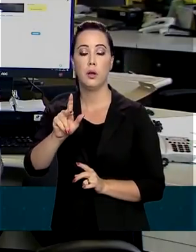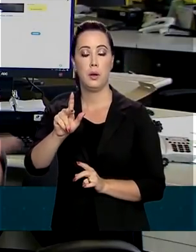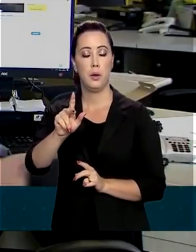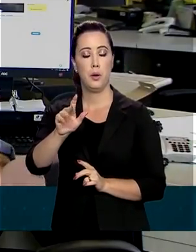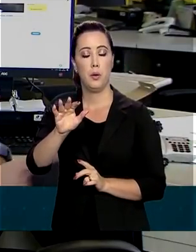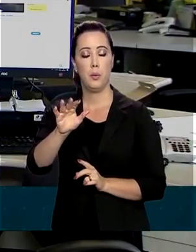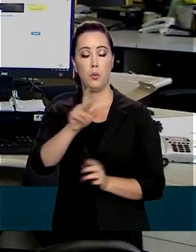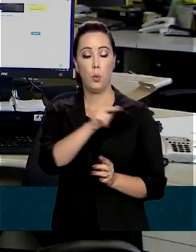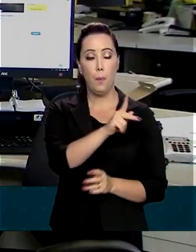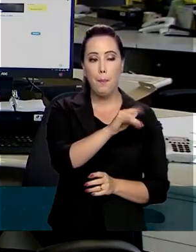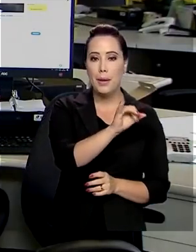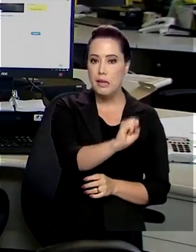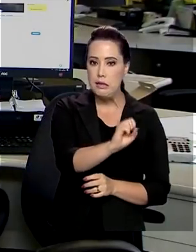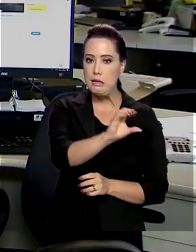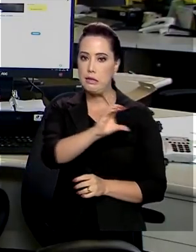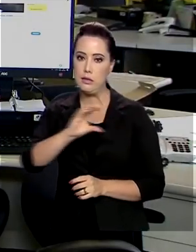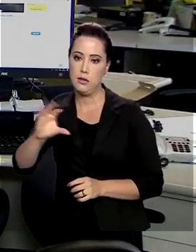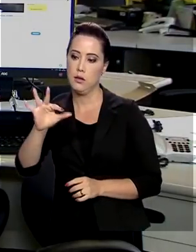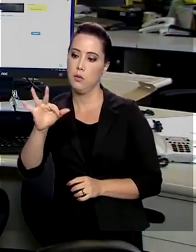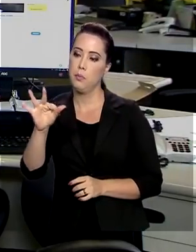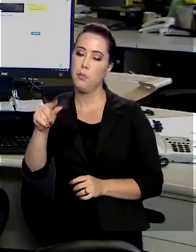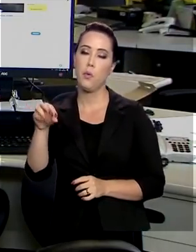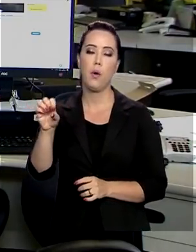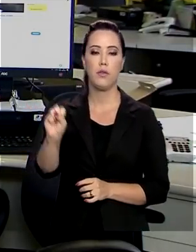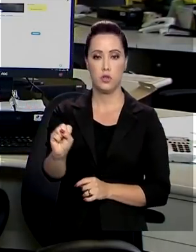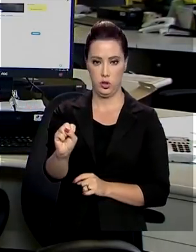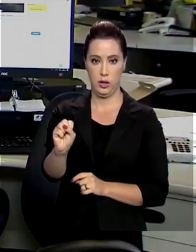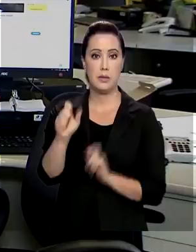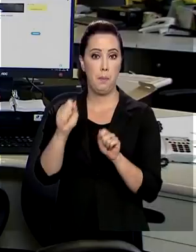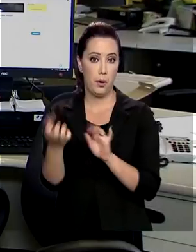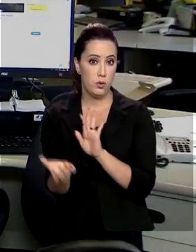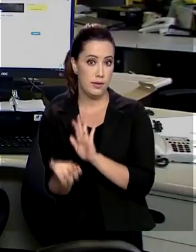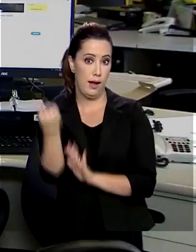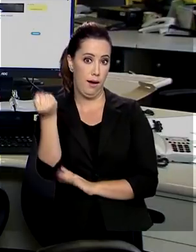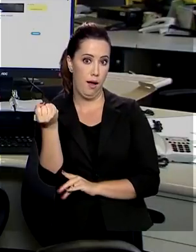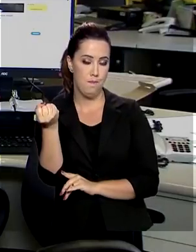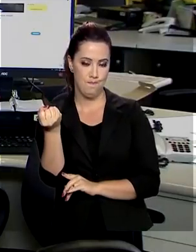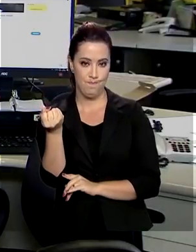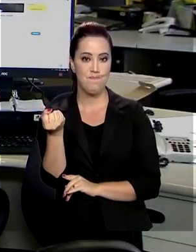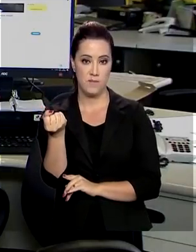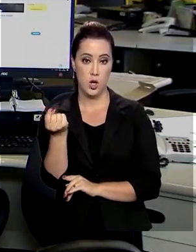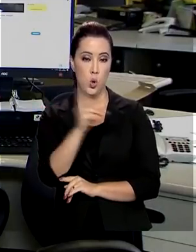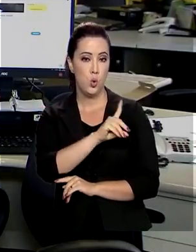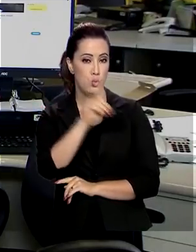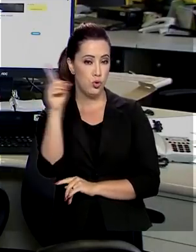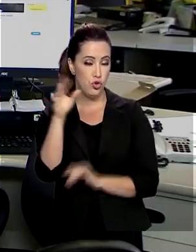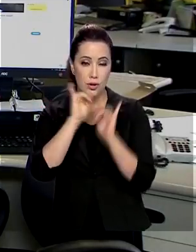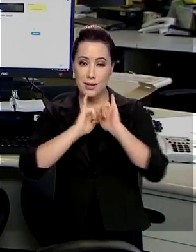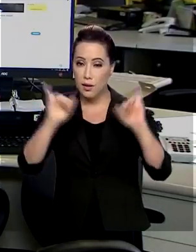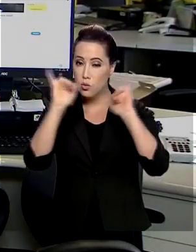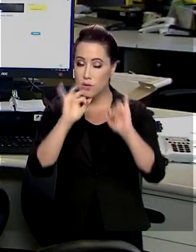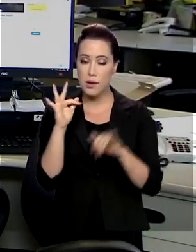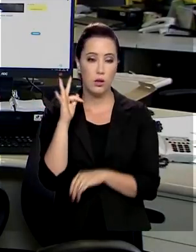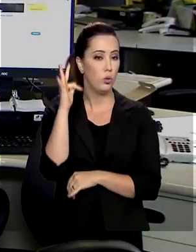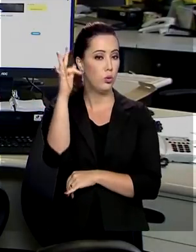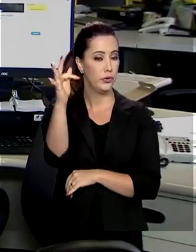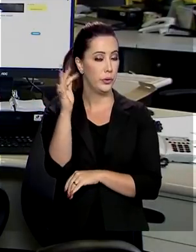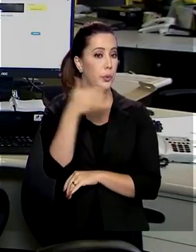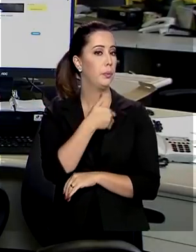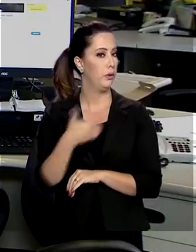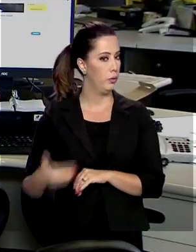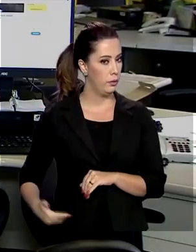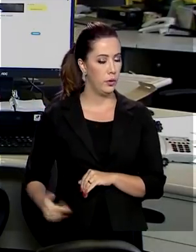trabalhador vai poder fazer novos saques do FGTS. O calendário deve ser anunciado nos próximos dias pelo governo.